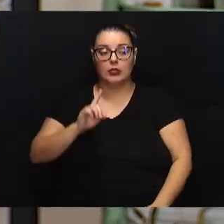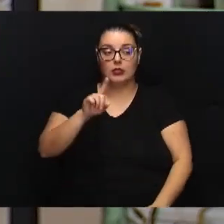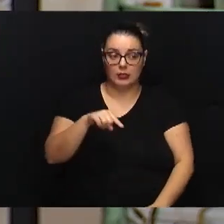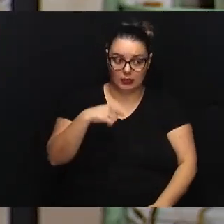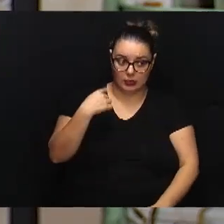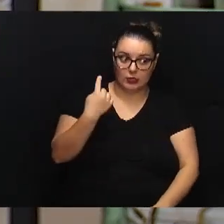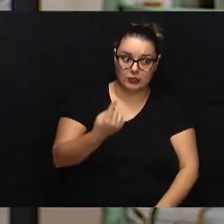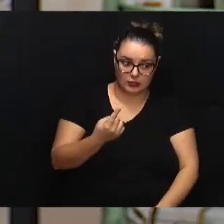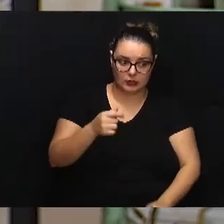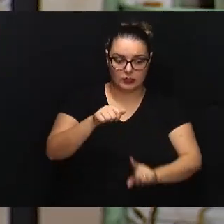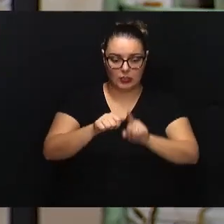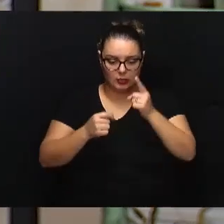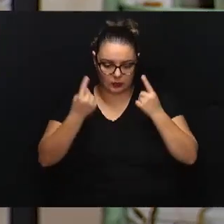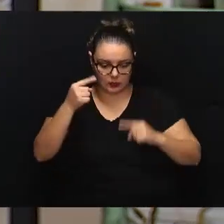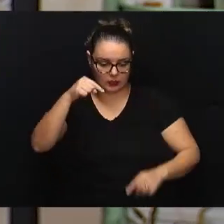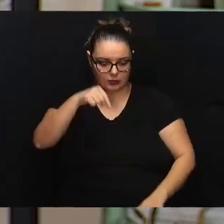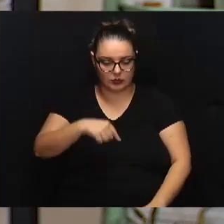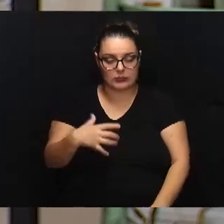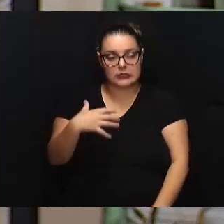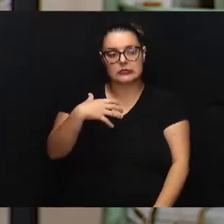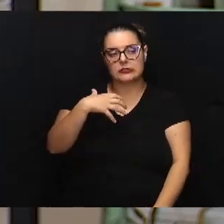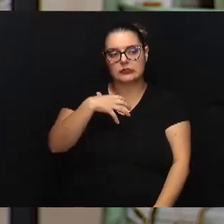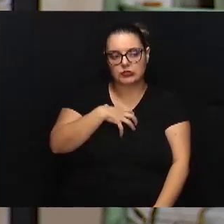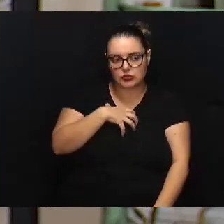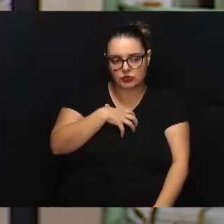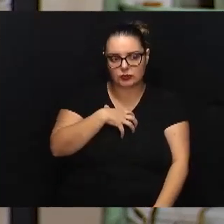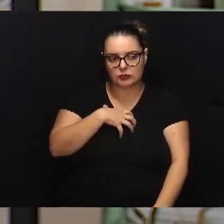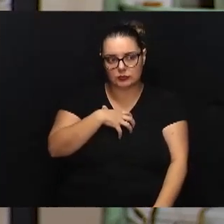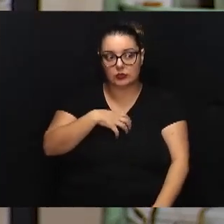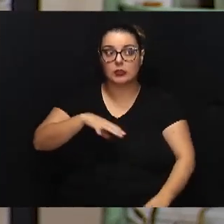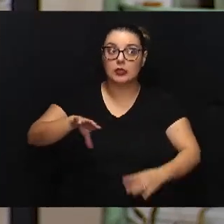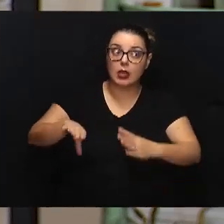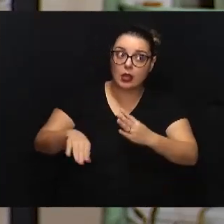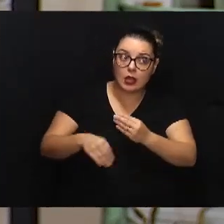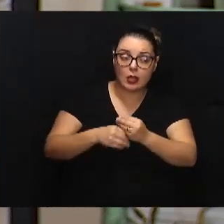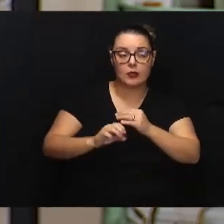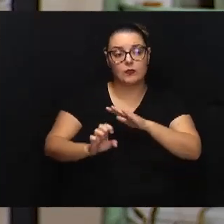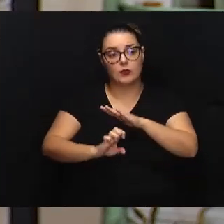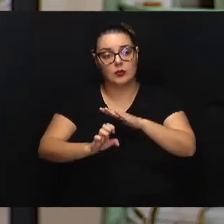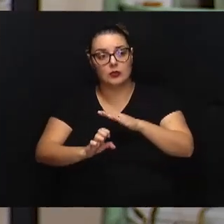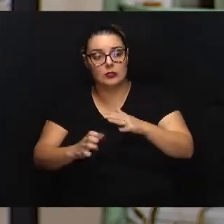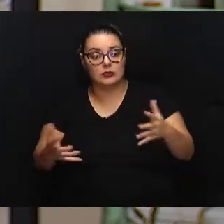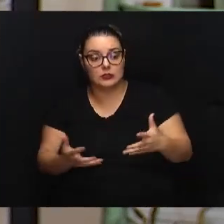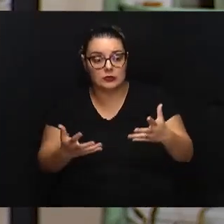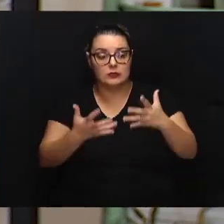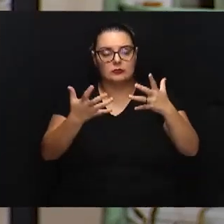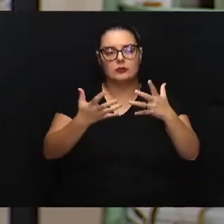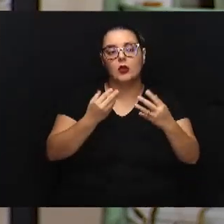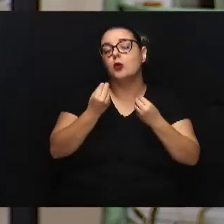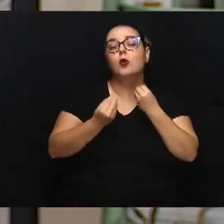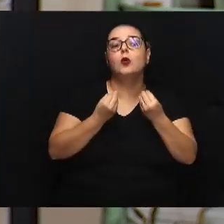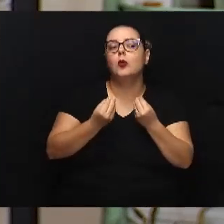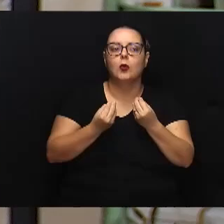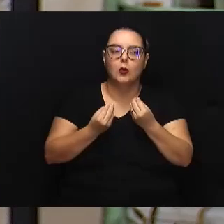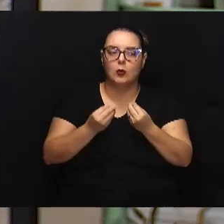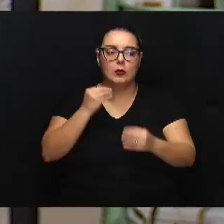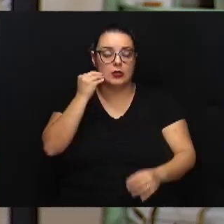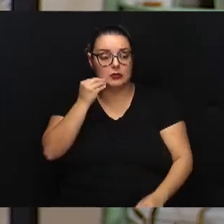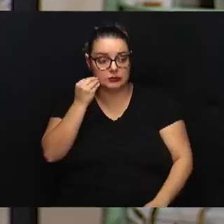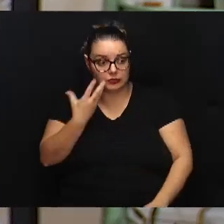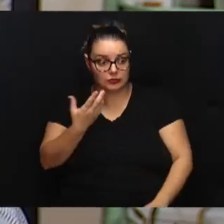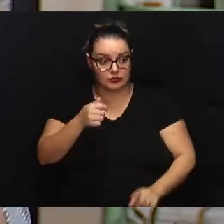aqui, você sentiu que isso agregou ao seu negócio, deu um upgrade? Como tem sido essa experiência de fevereiro para